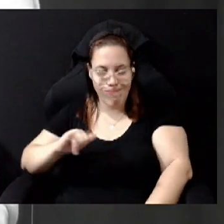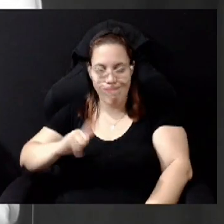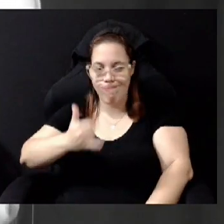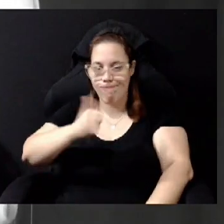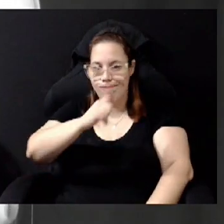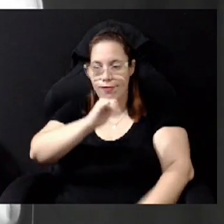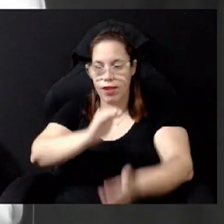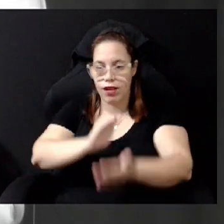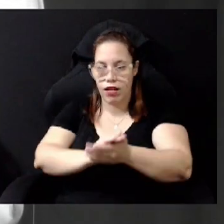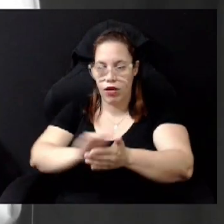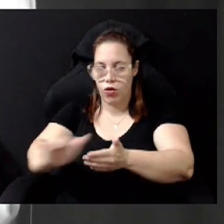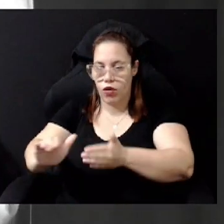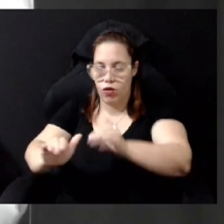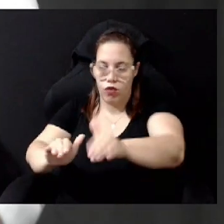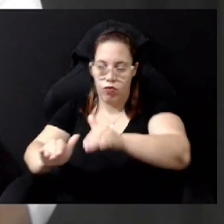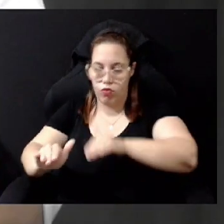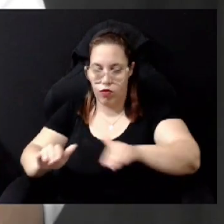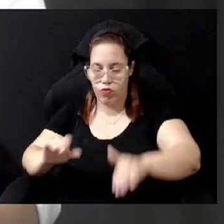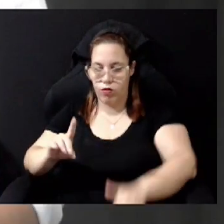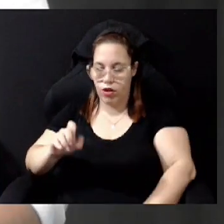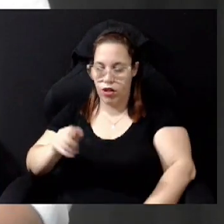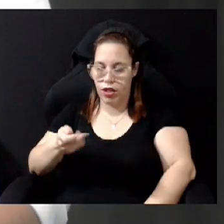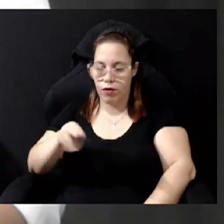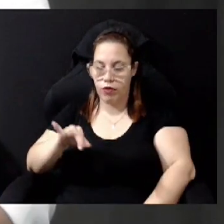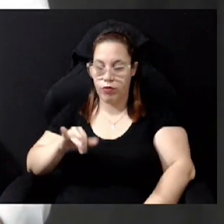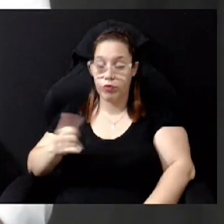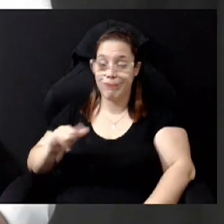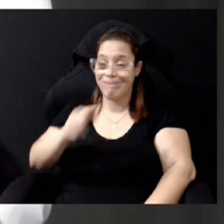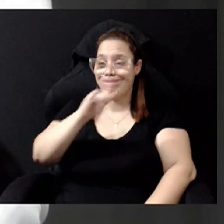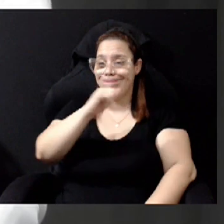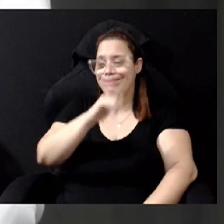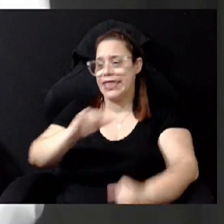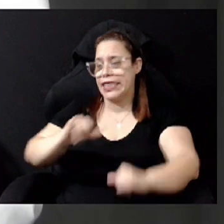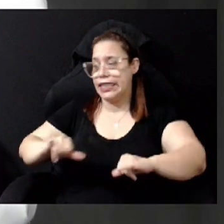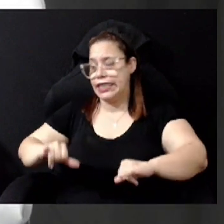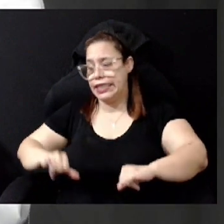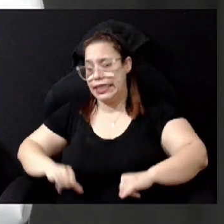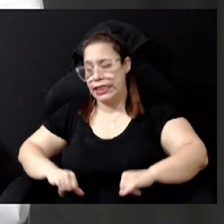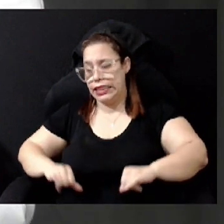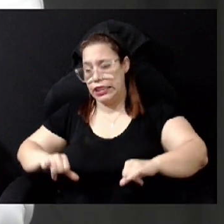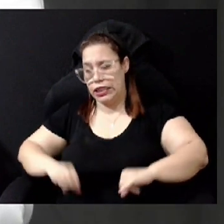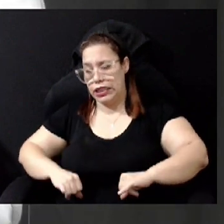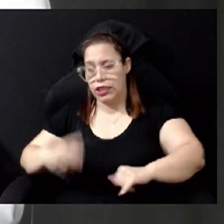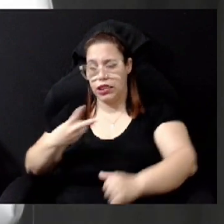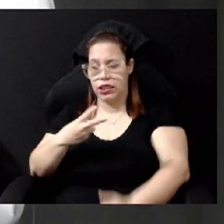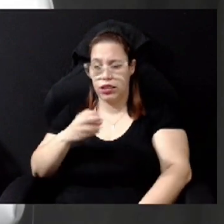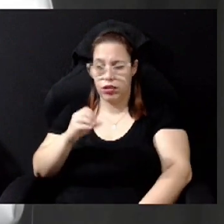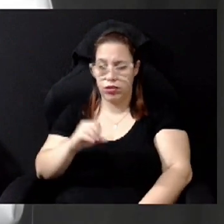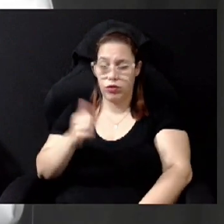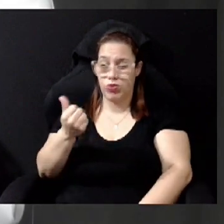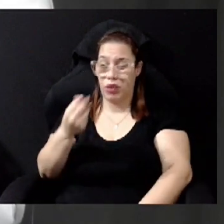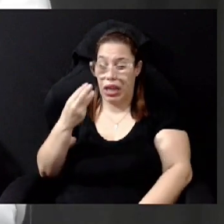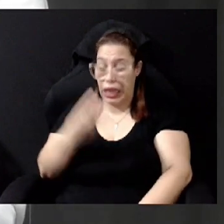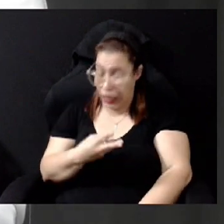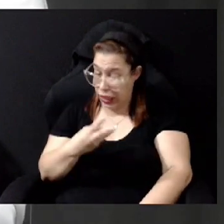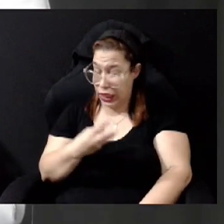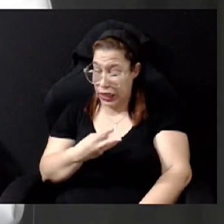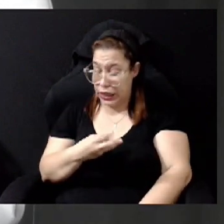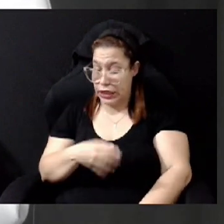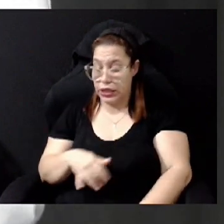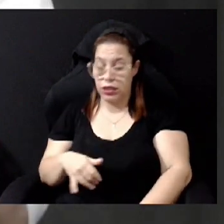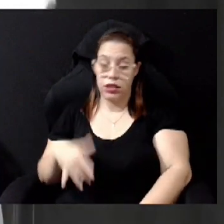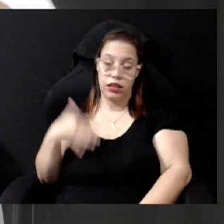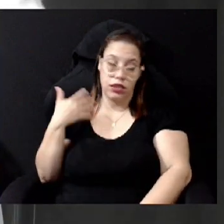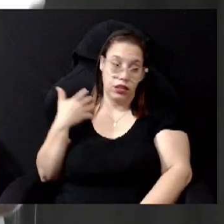desapropriação, né? O aeroporto, infelizmente, ele sofreu muito com a crise de 2013, um momento muito duro que aconteceu, que deu um nocaute